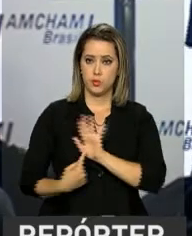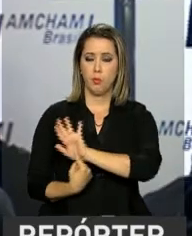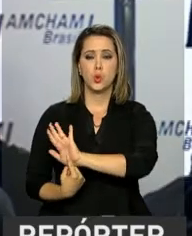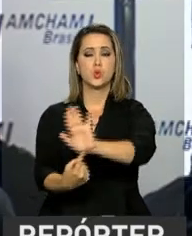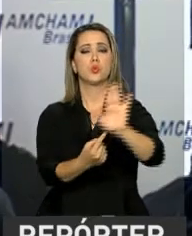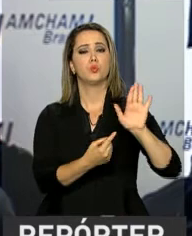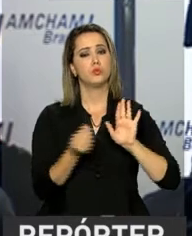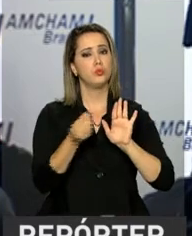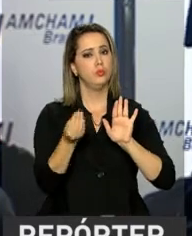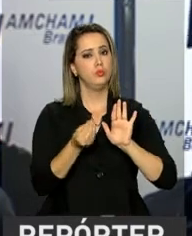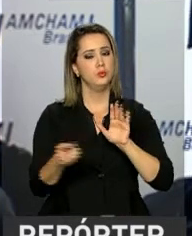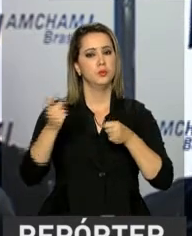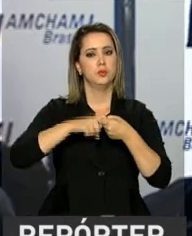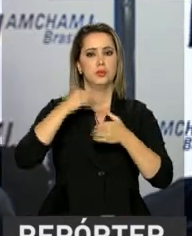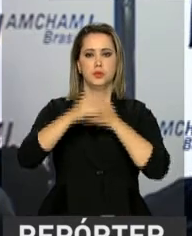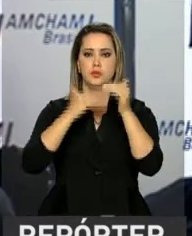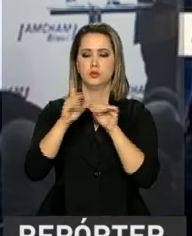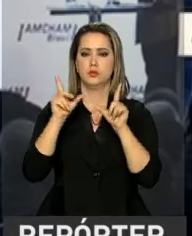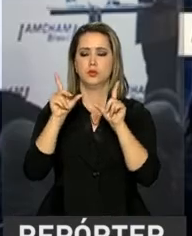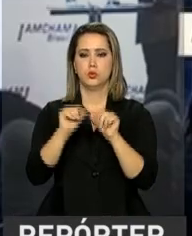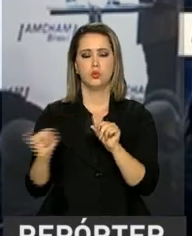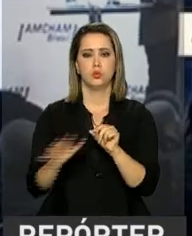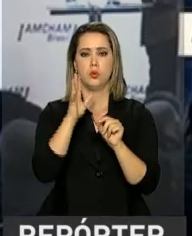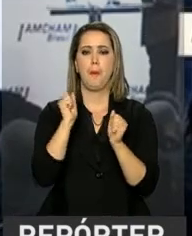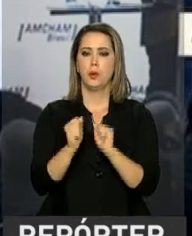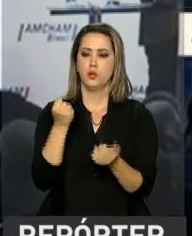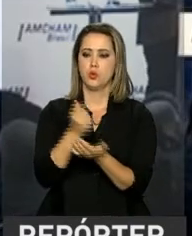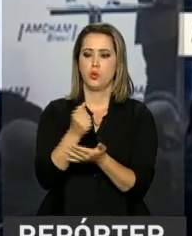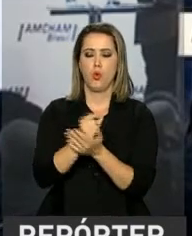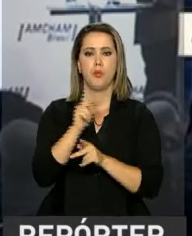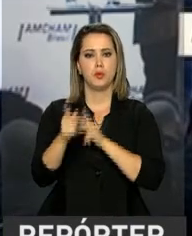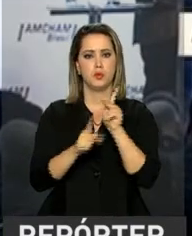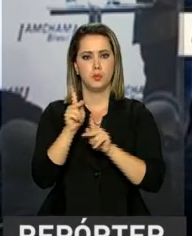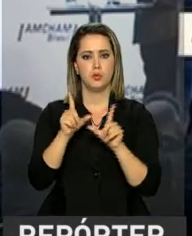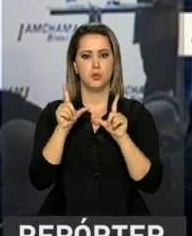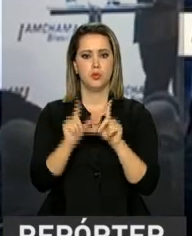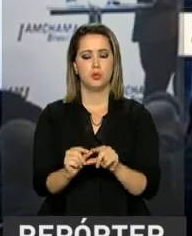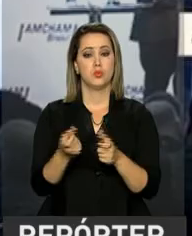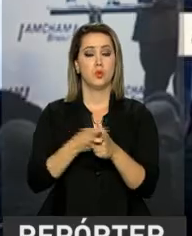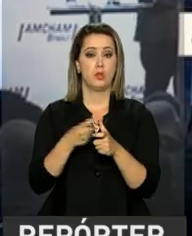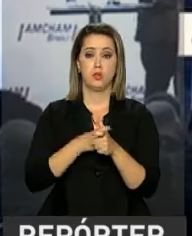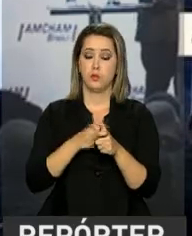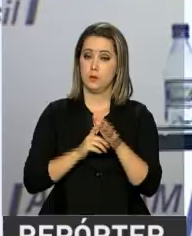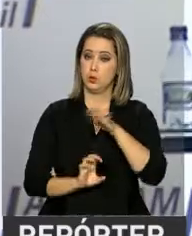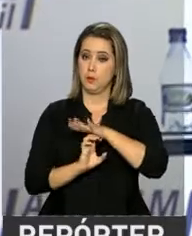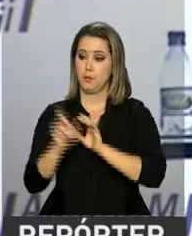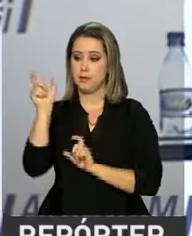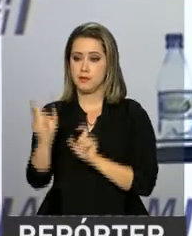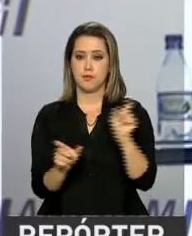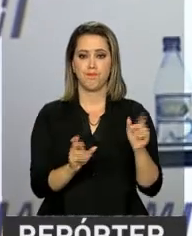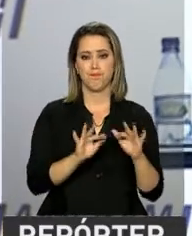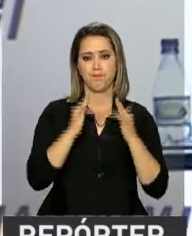dados da recuperação da economia, queda da inflação com aumento do poder de compra da população, redução do endividamento de empresas e